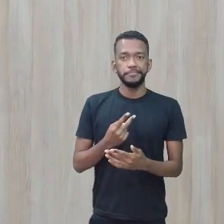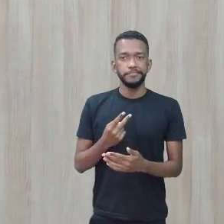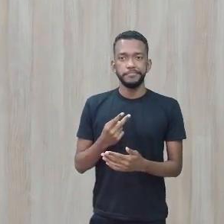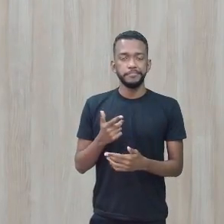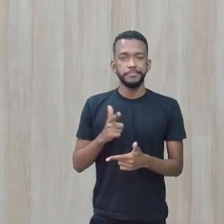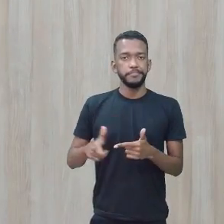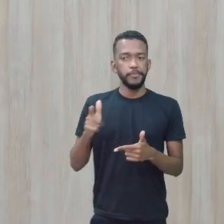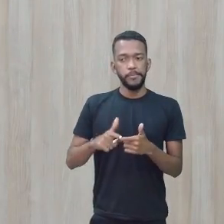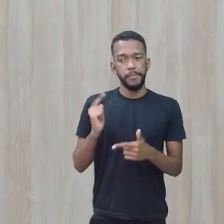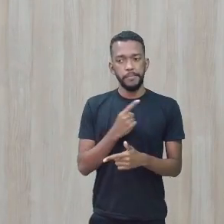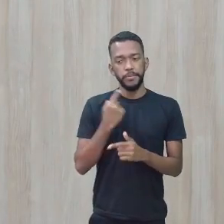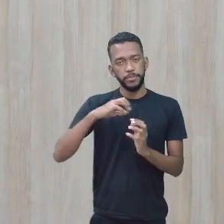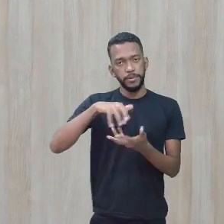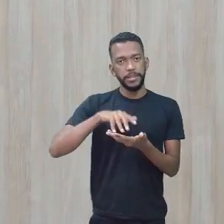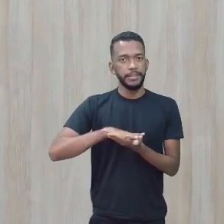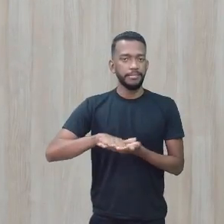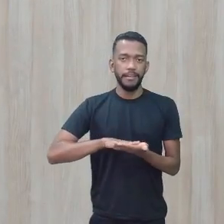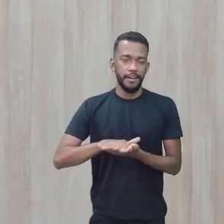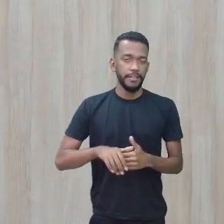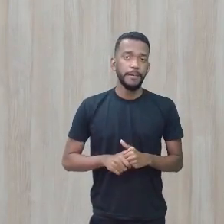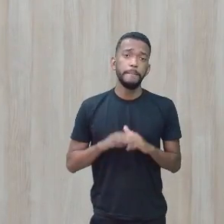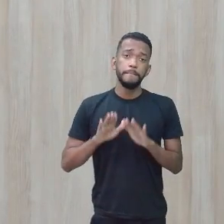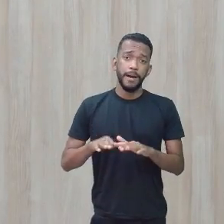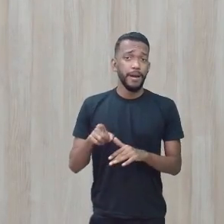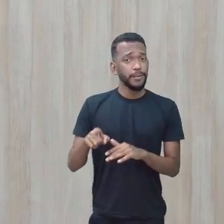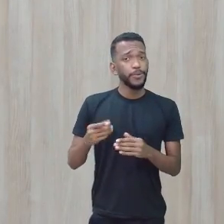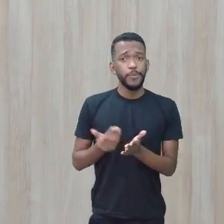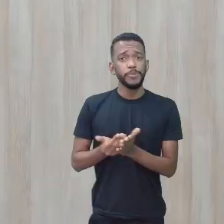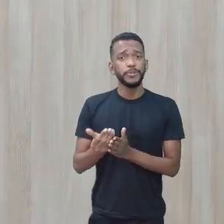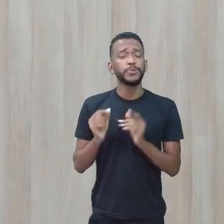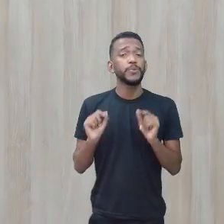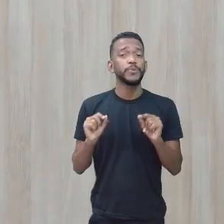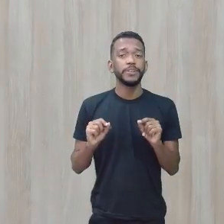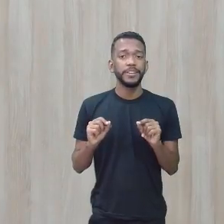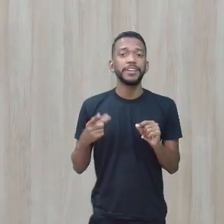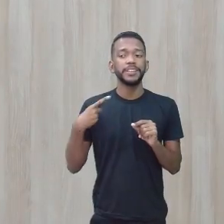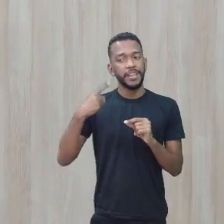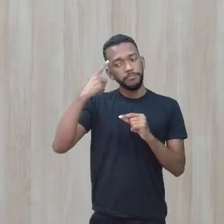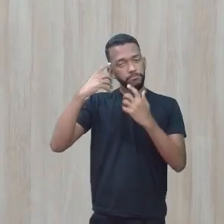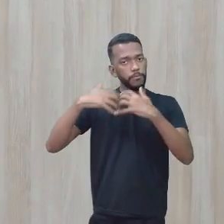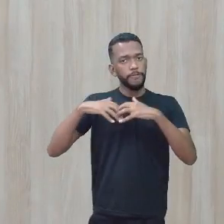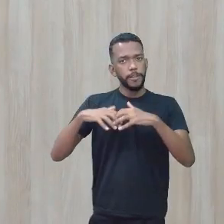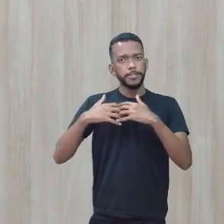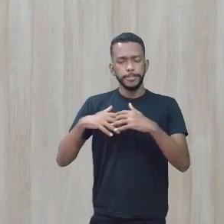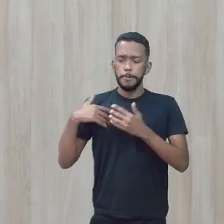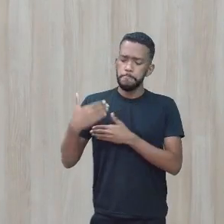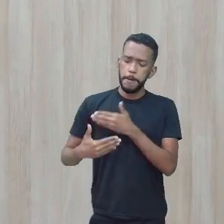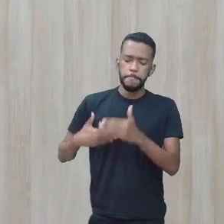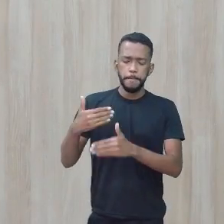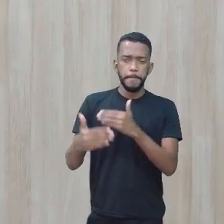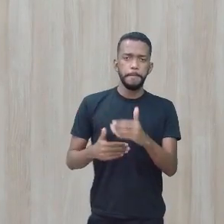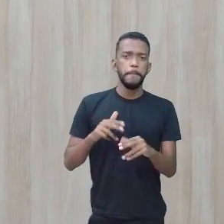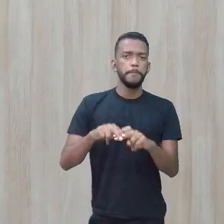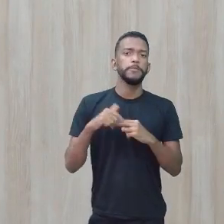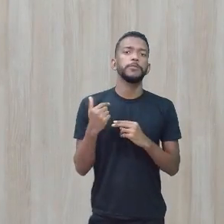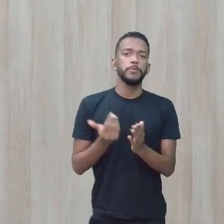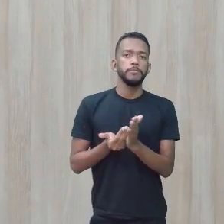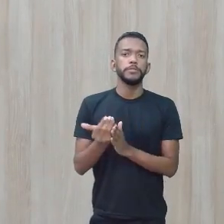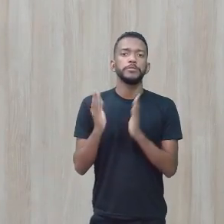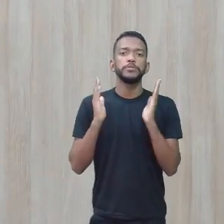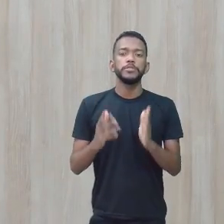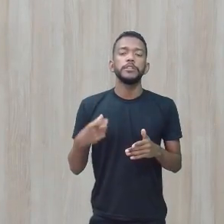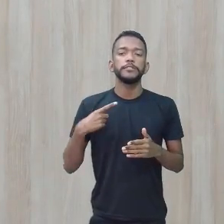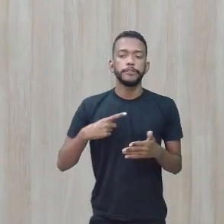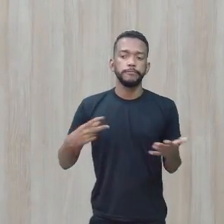planeta. Mas a partir daí começou essas reflexões e aí foi que começou a ter